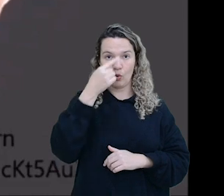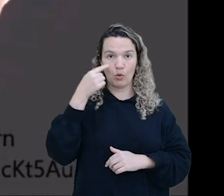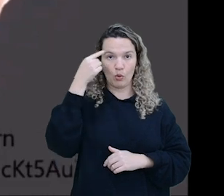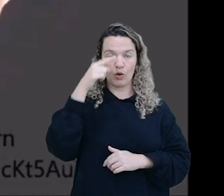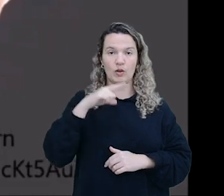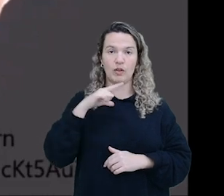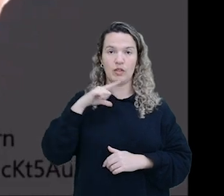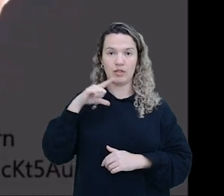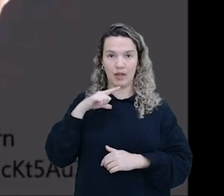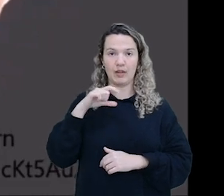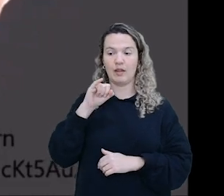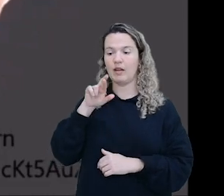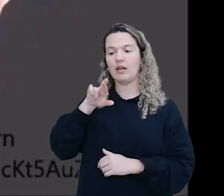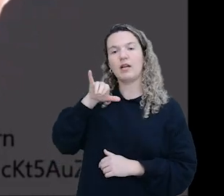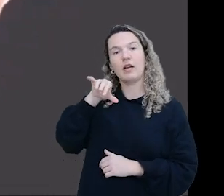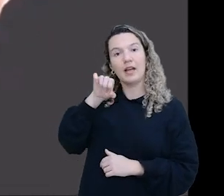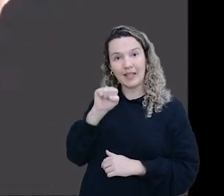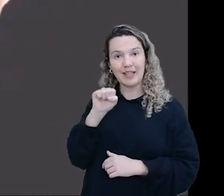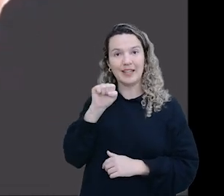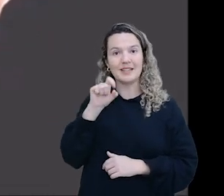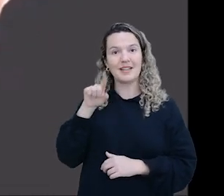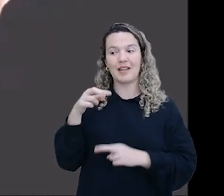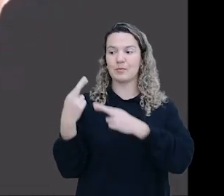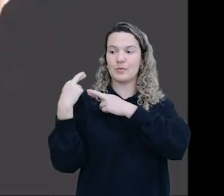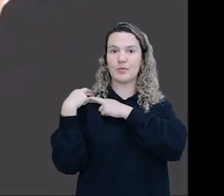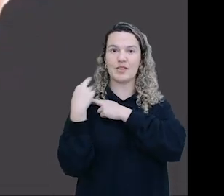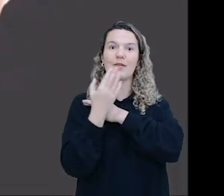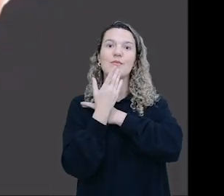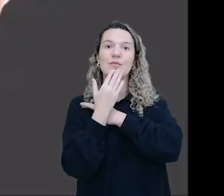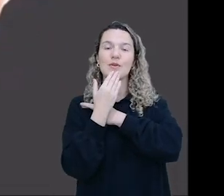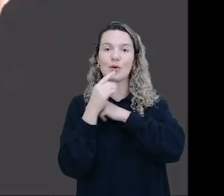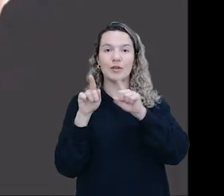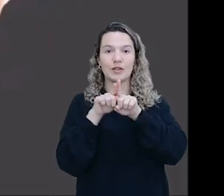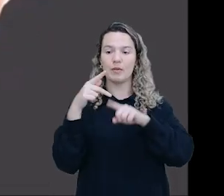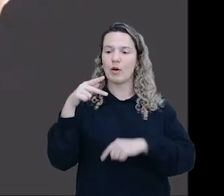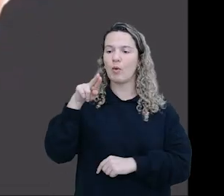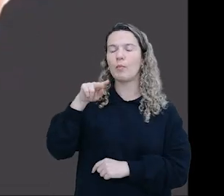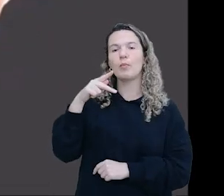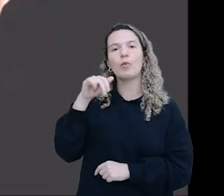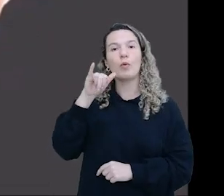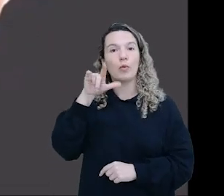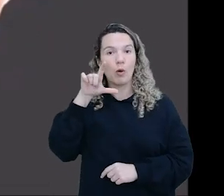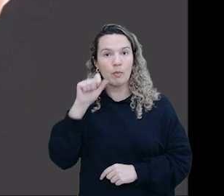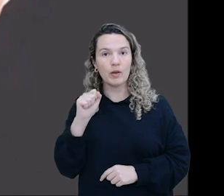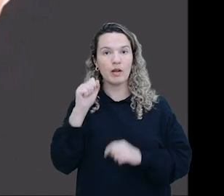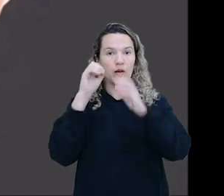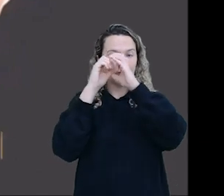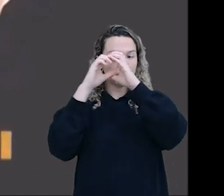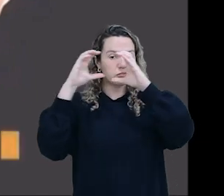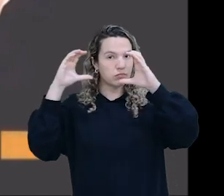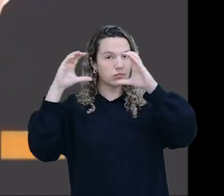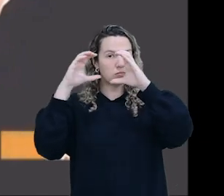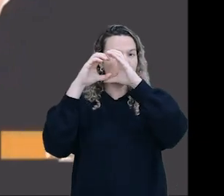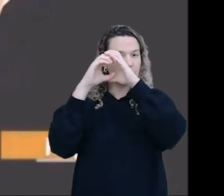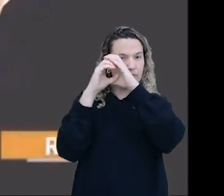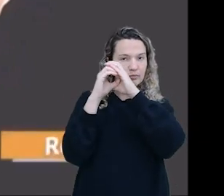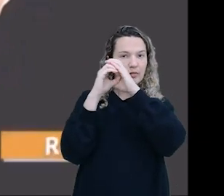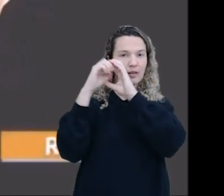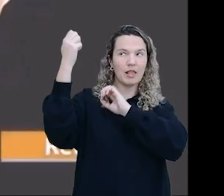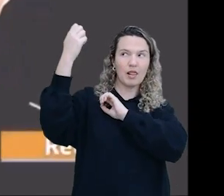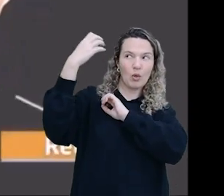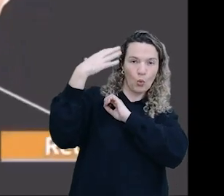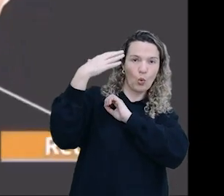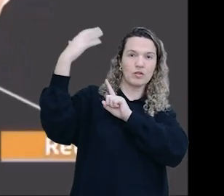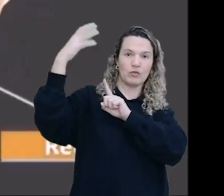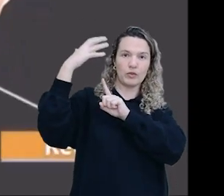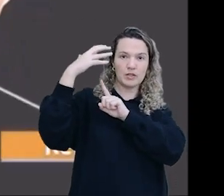O olho é constituído pela íris, que dá a cor aos olhos, pela pupila, aquela que aumenta e diminui conforme a